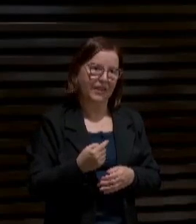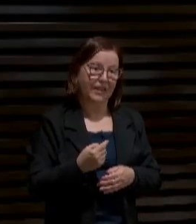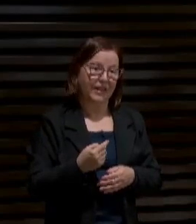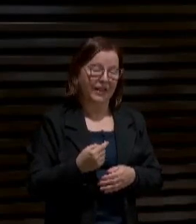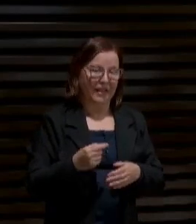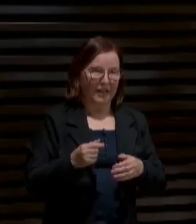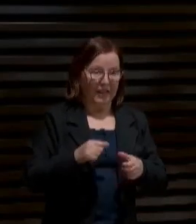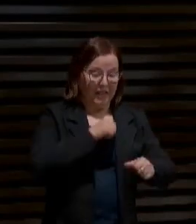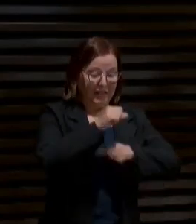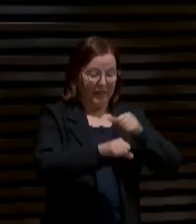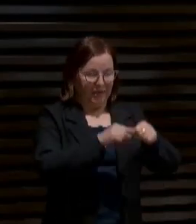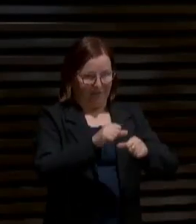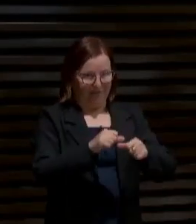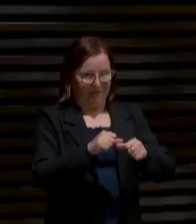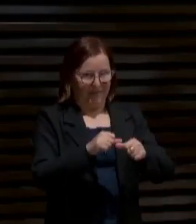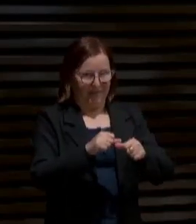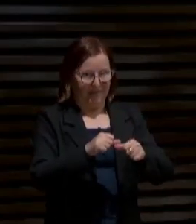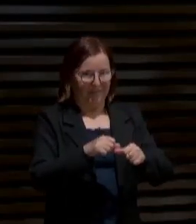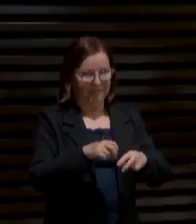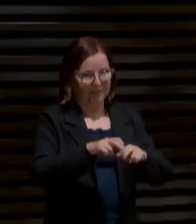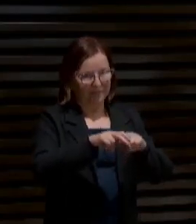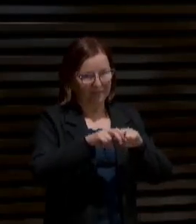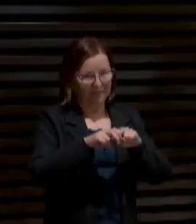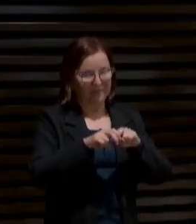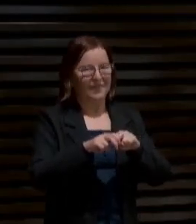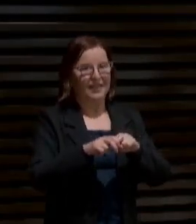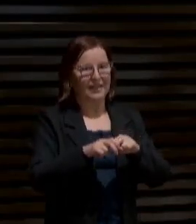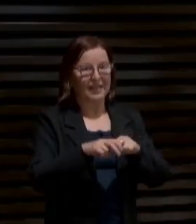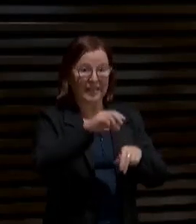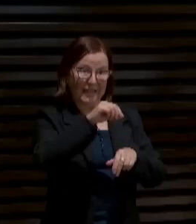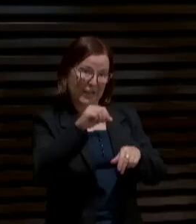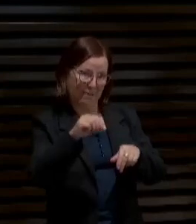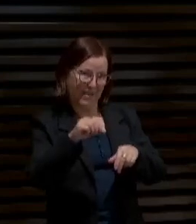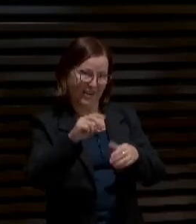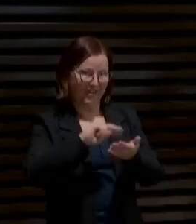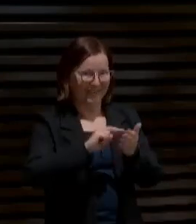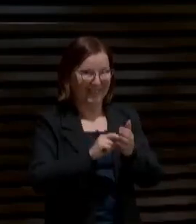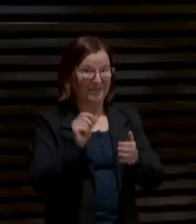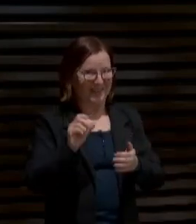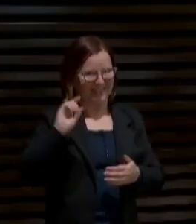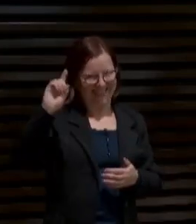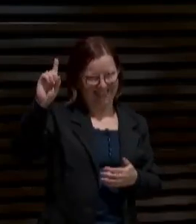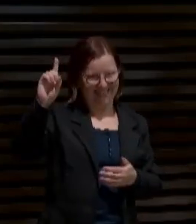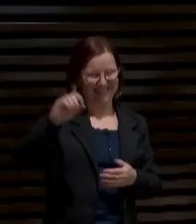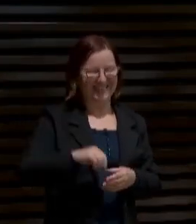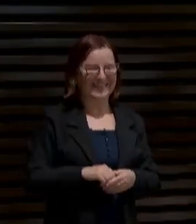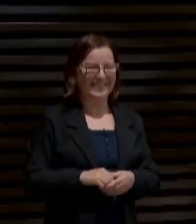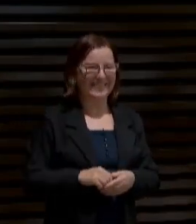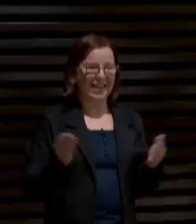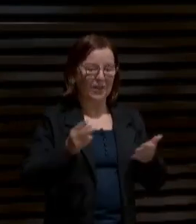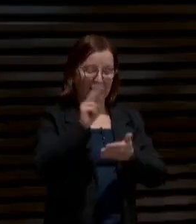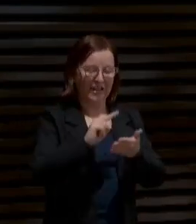antes a semente era ruim emprestava mas agora a semente é boa eu quero que você leia comigo